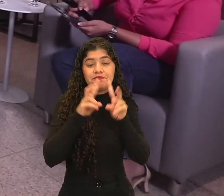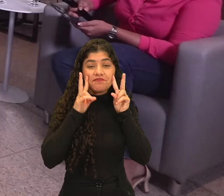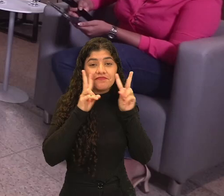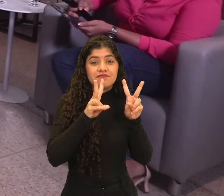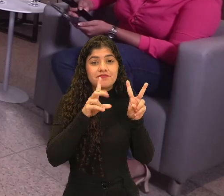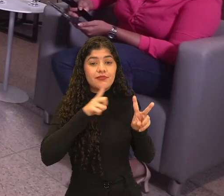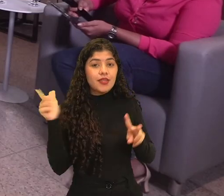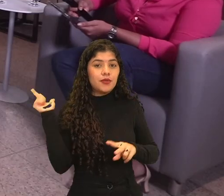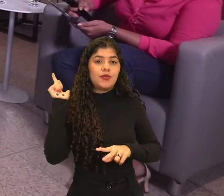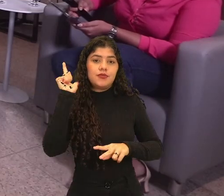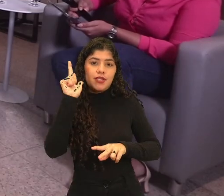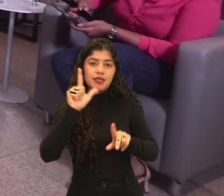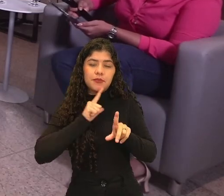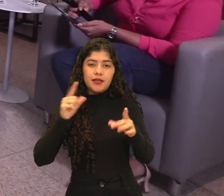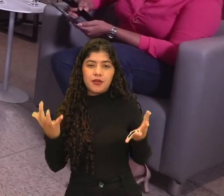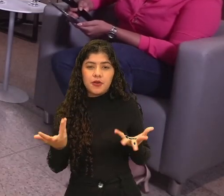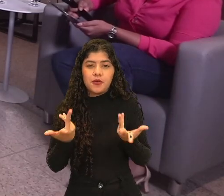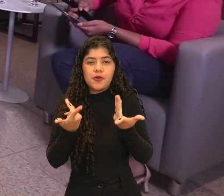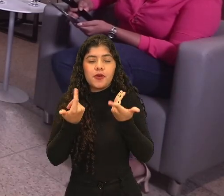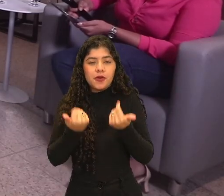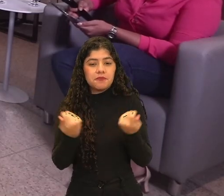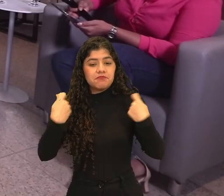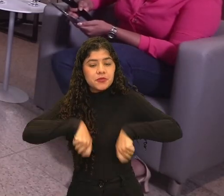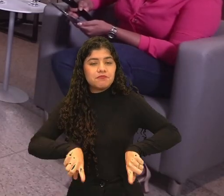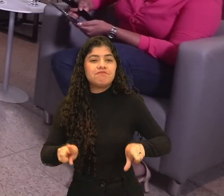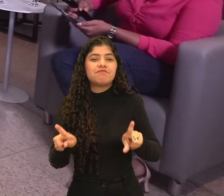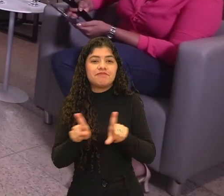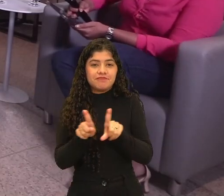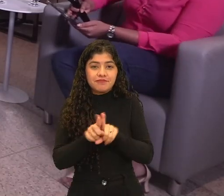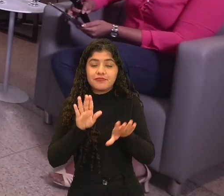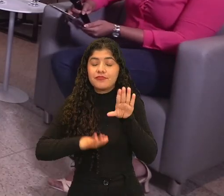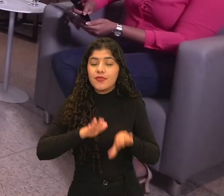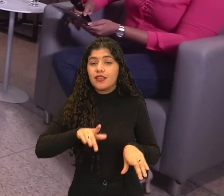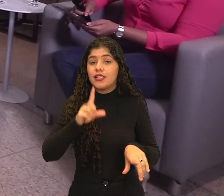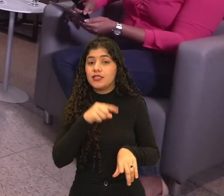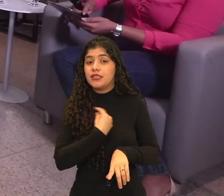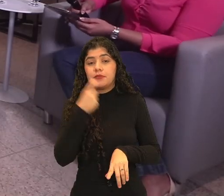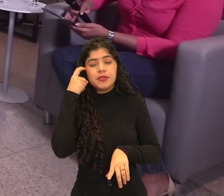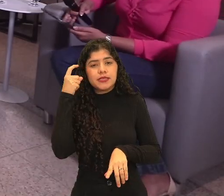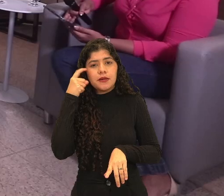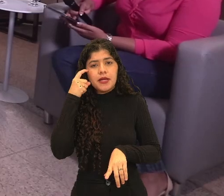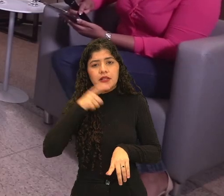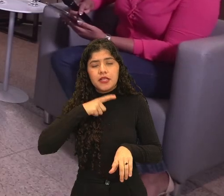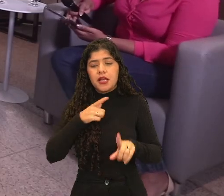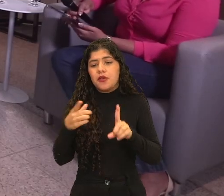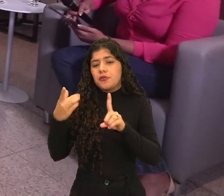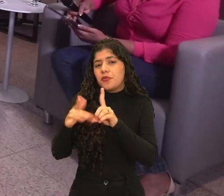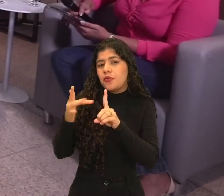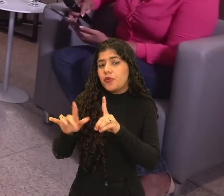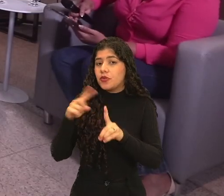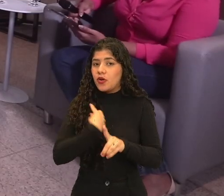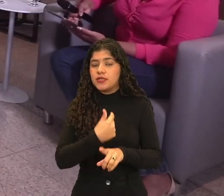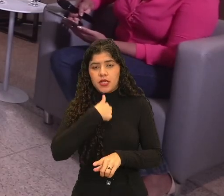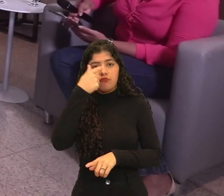ele consegue, o quanto que ele é capaz, o quanto que é possível. Porque muitas vezes o pensamento capacitista da gente, porque eu também